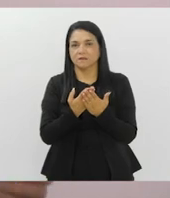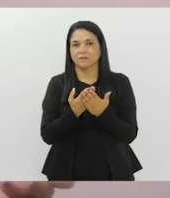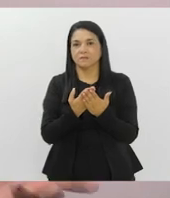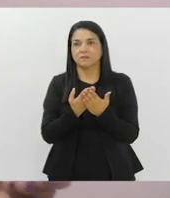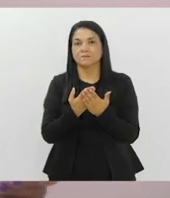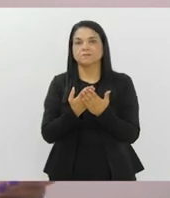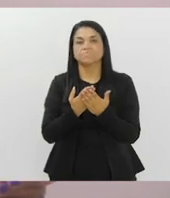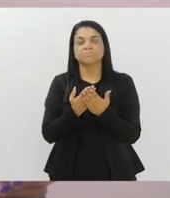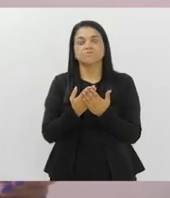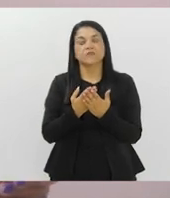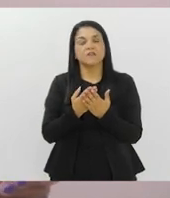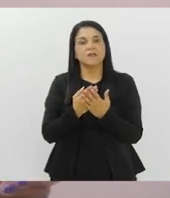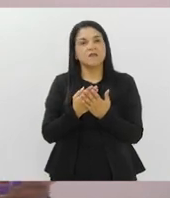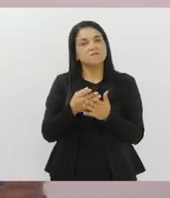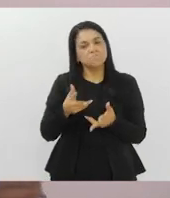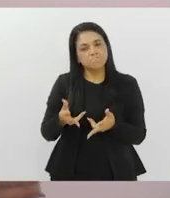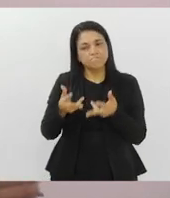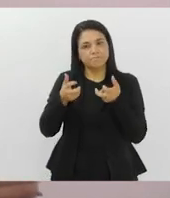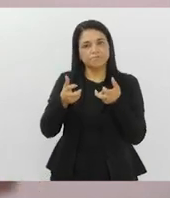gente vê,